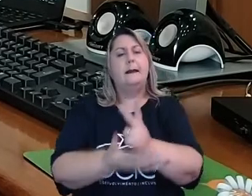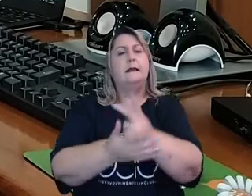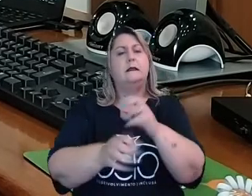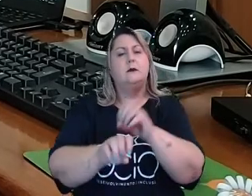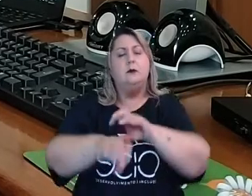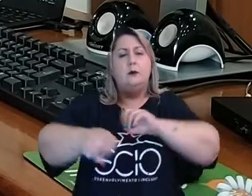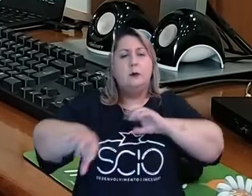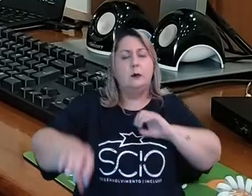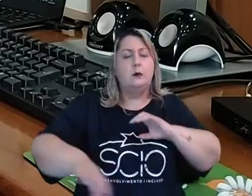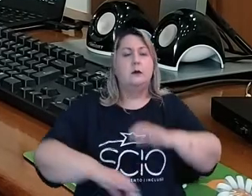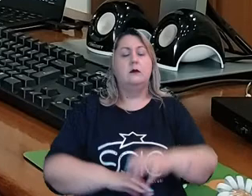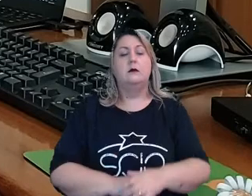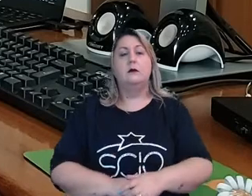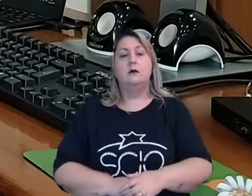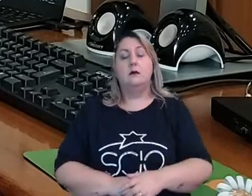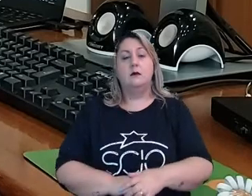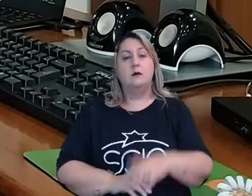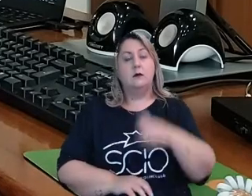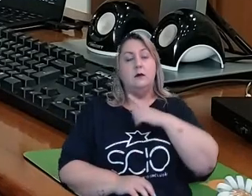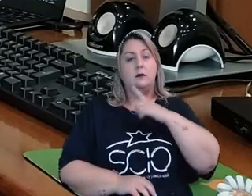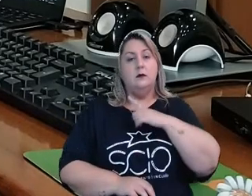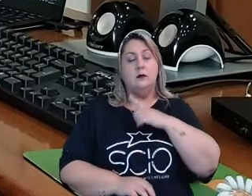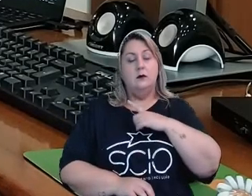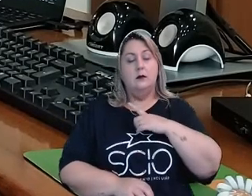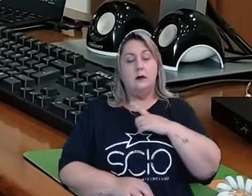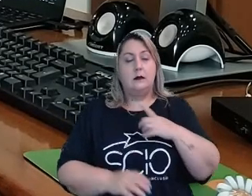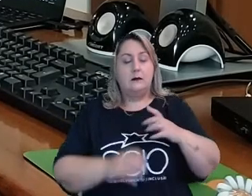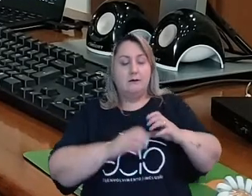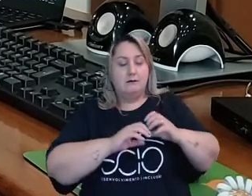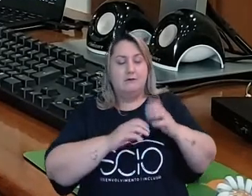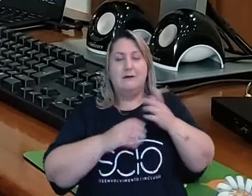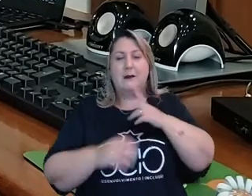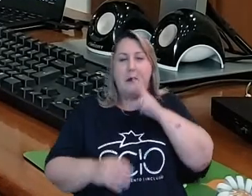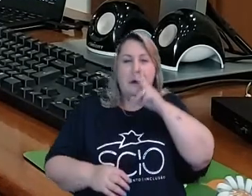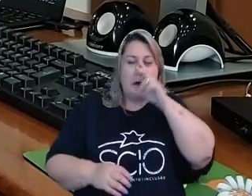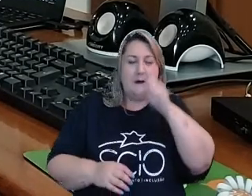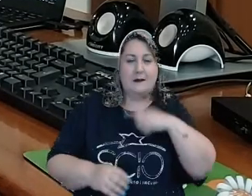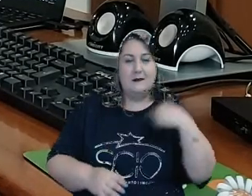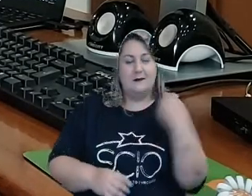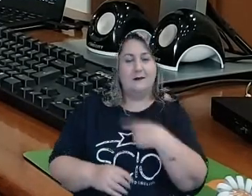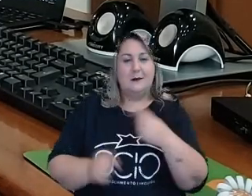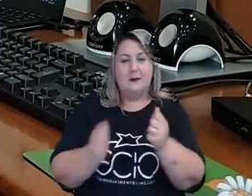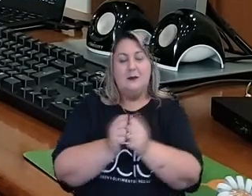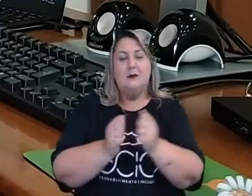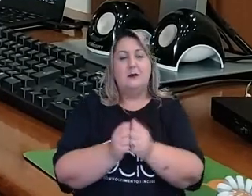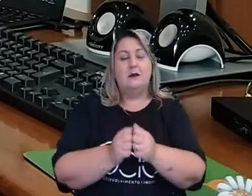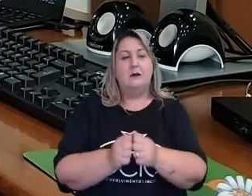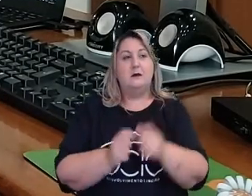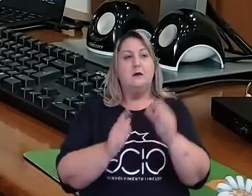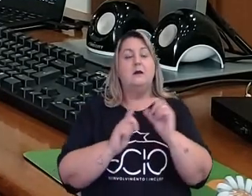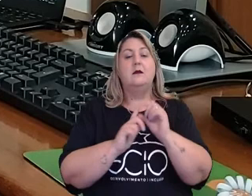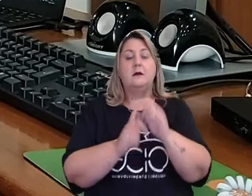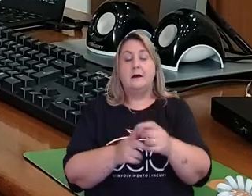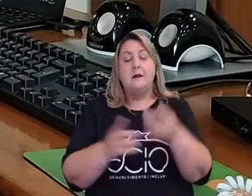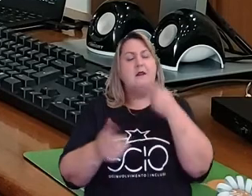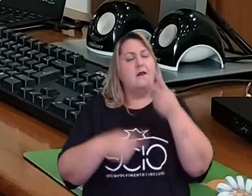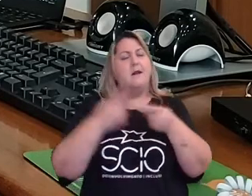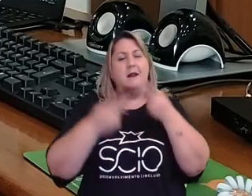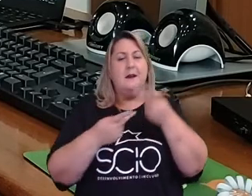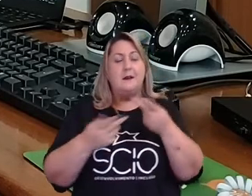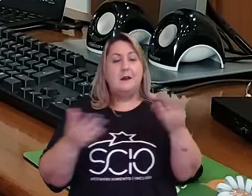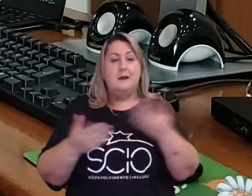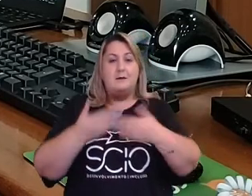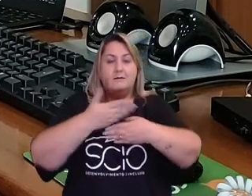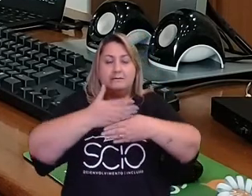gente sabe que a gente conseguiu abranger o nosso coração e nosso coração está com todos vocês aí. Né. Algumas palavras nessa